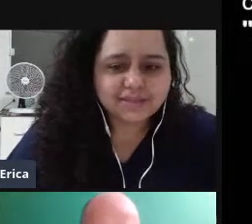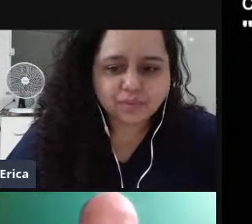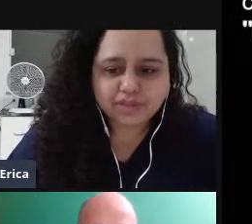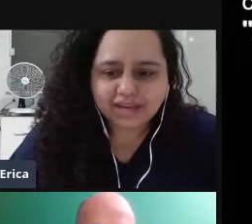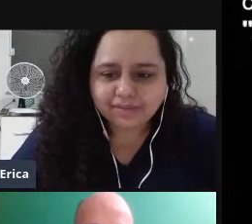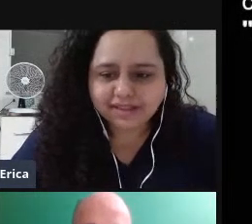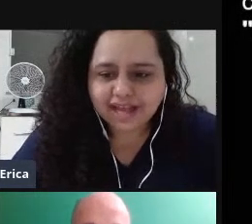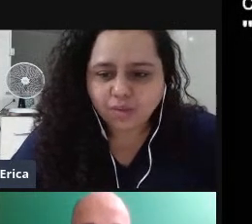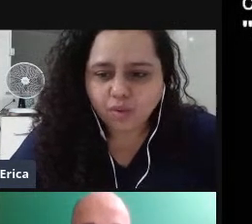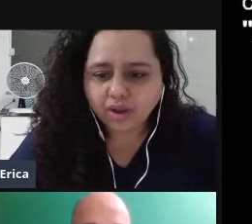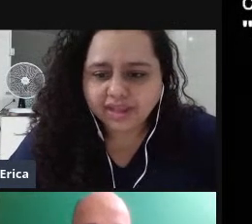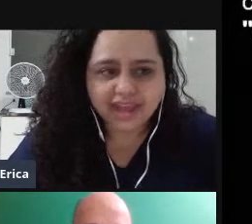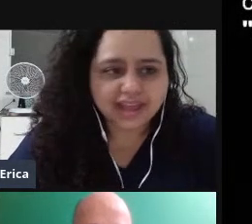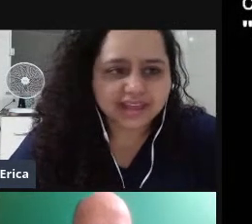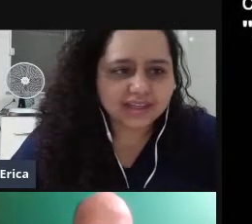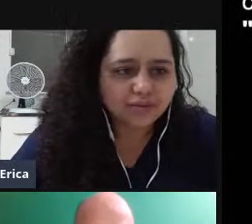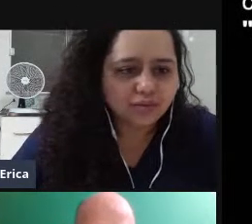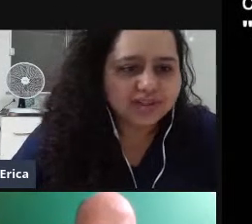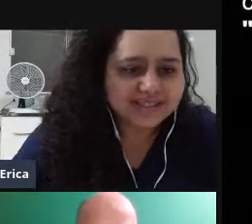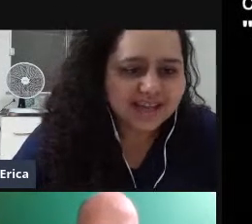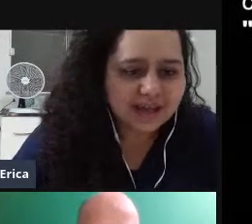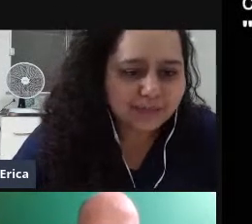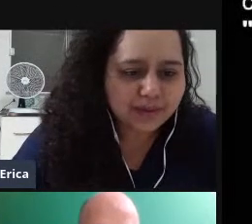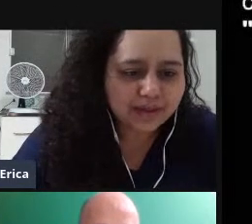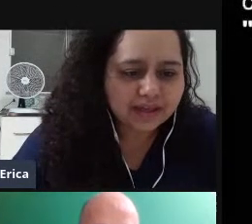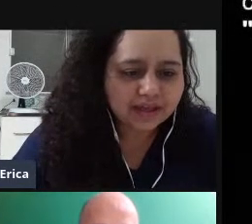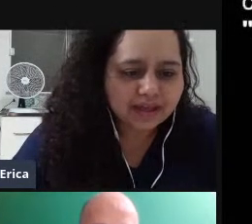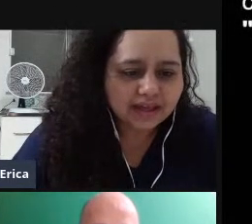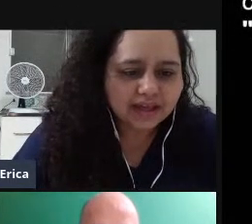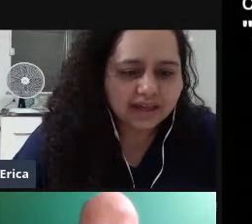Jade, se puderem me dar um ok aqui no WhatsApp,